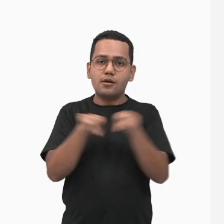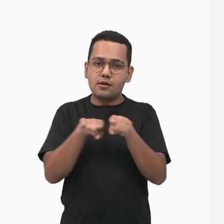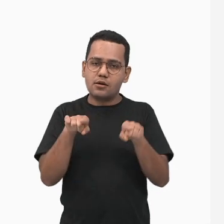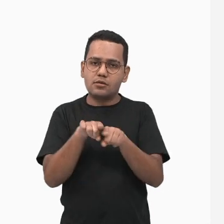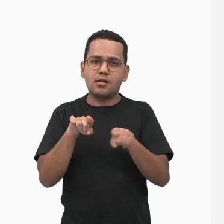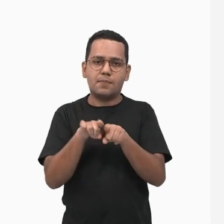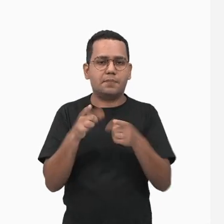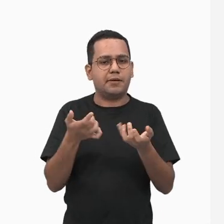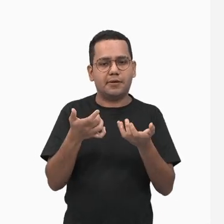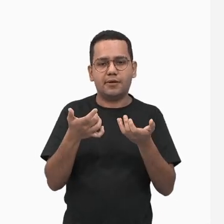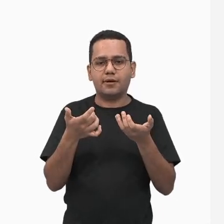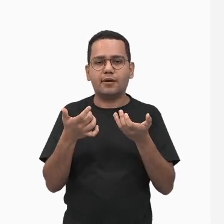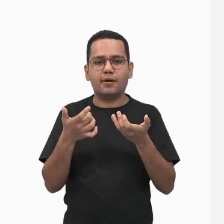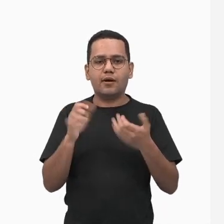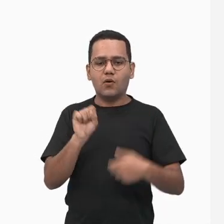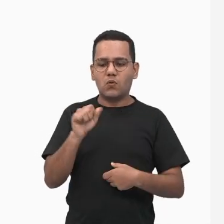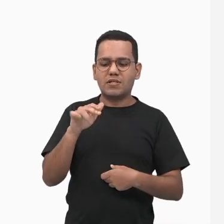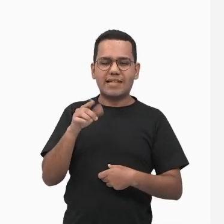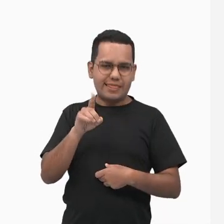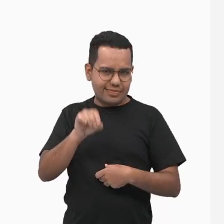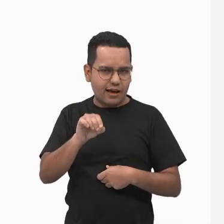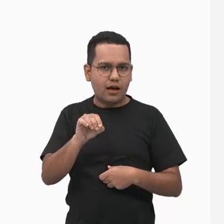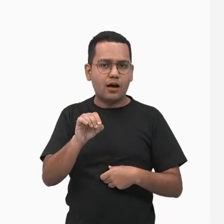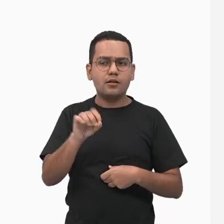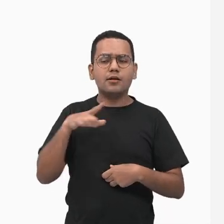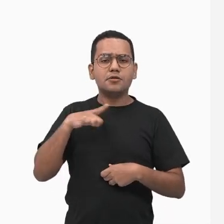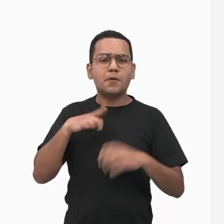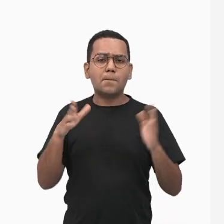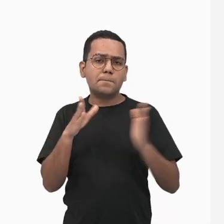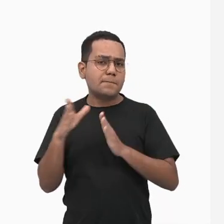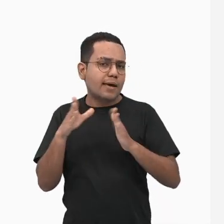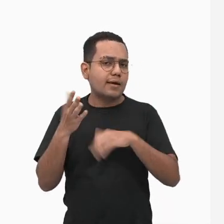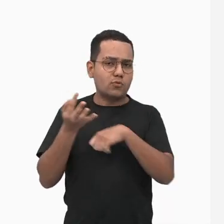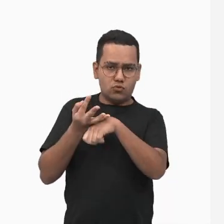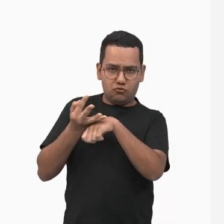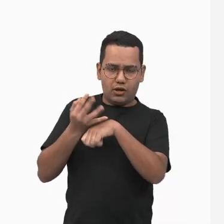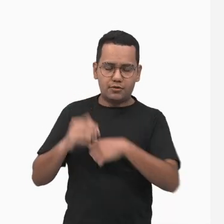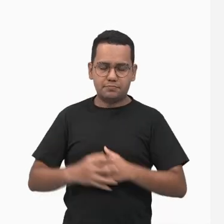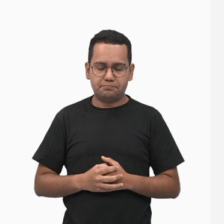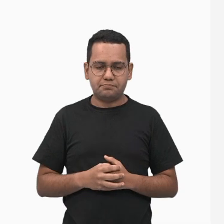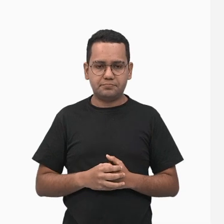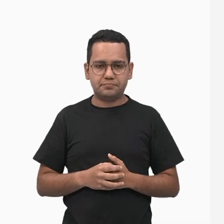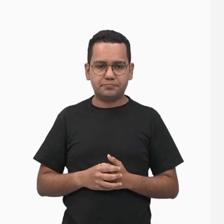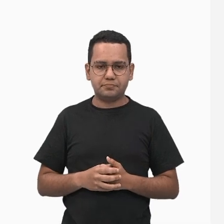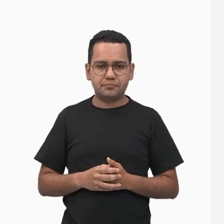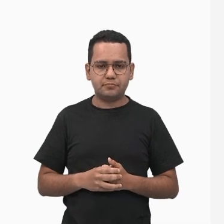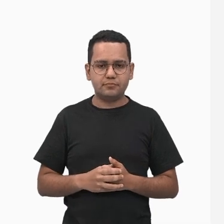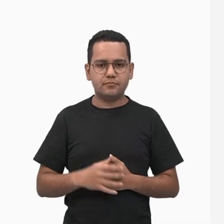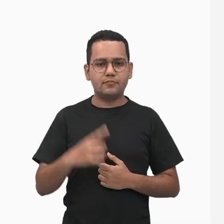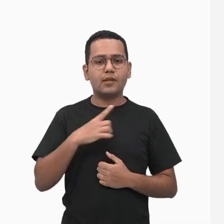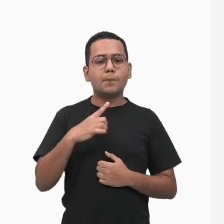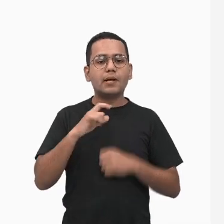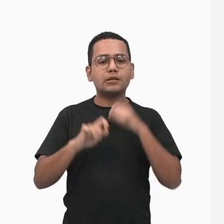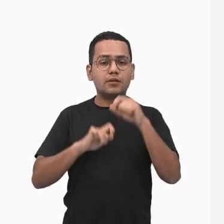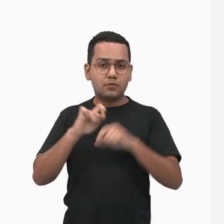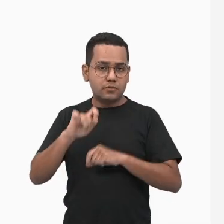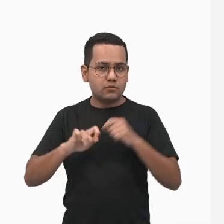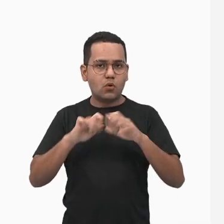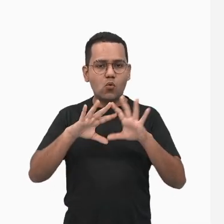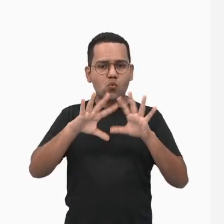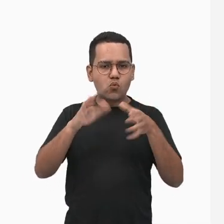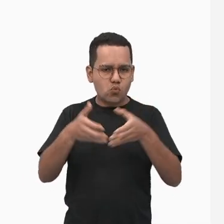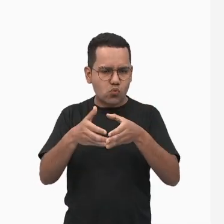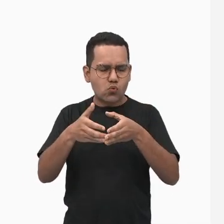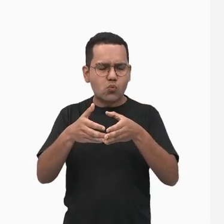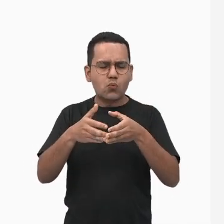eleger a regência trina permanente, foi eleita uma provisória. Sua composição foi montada visando buscar um